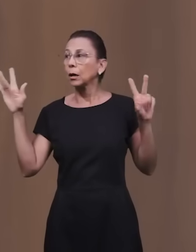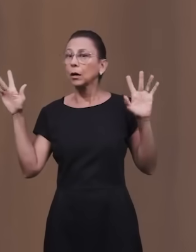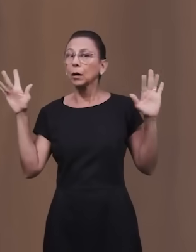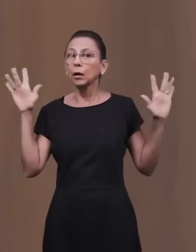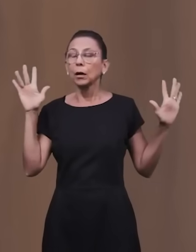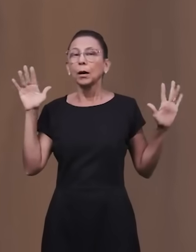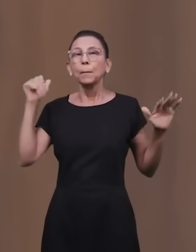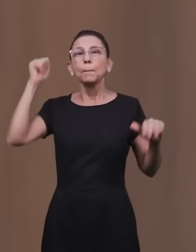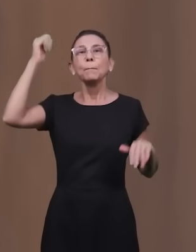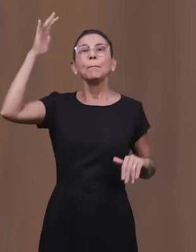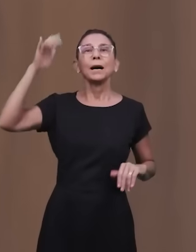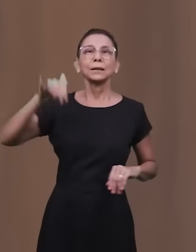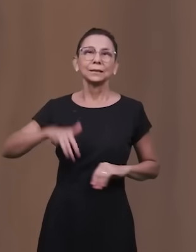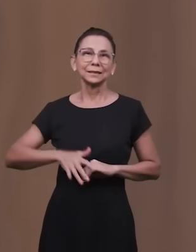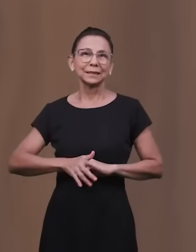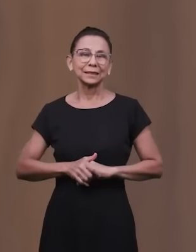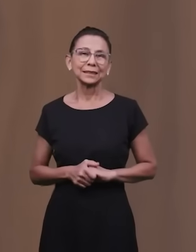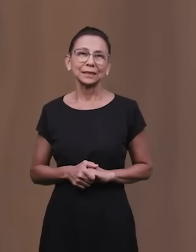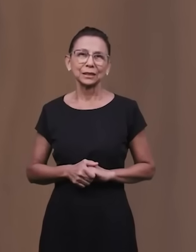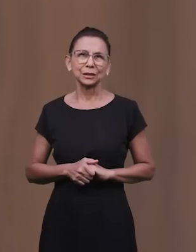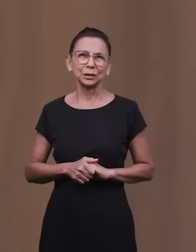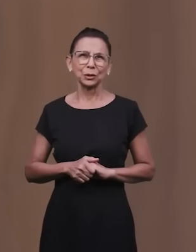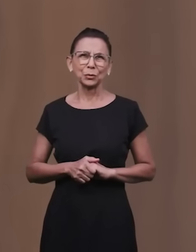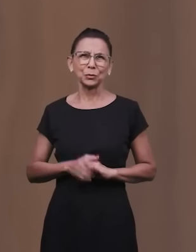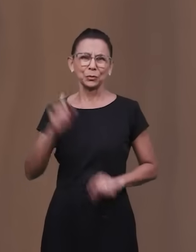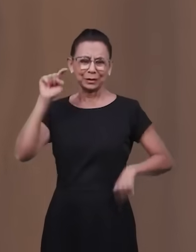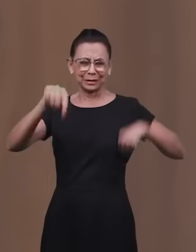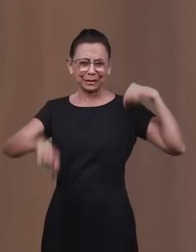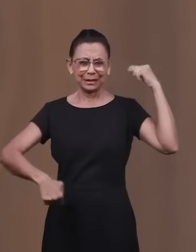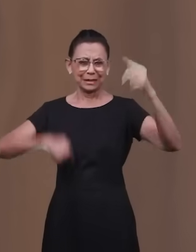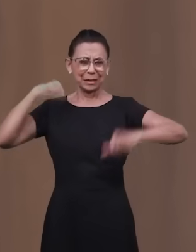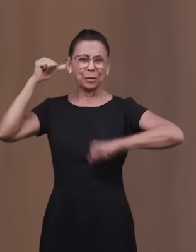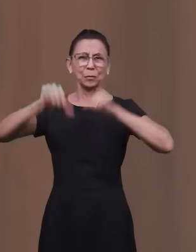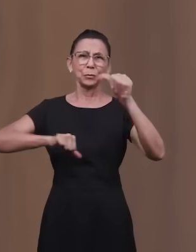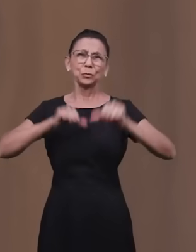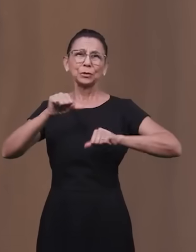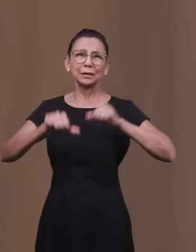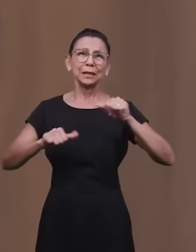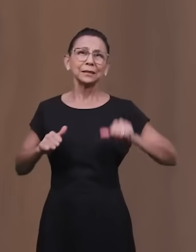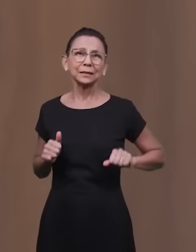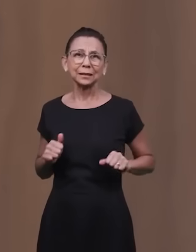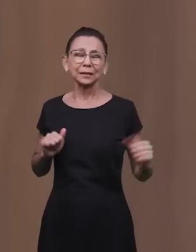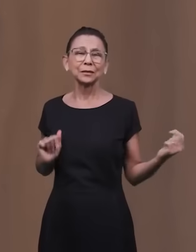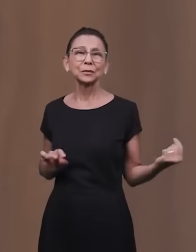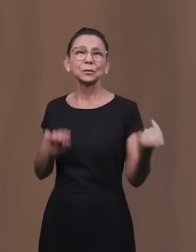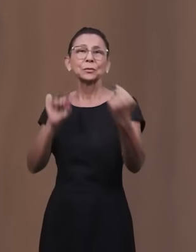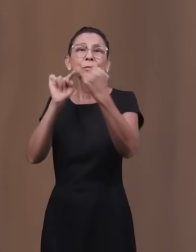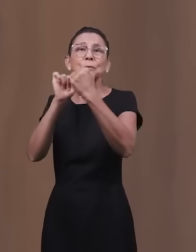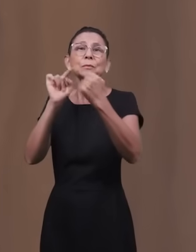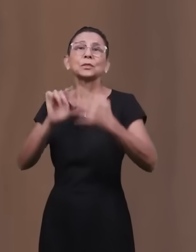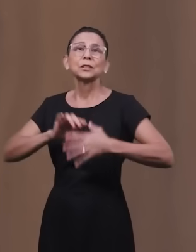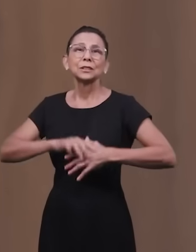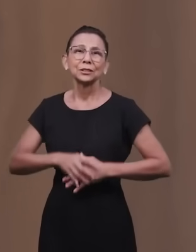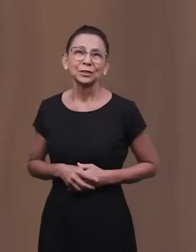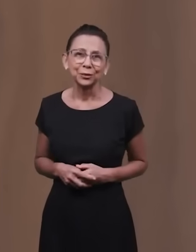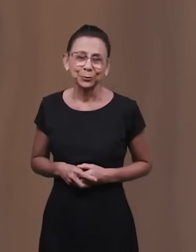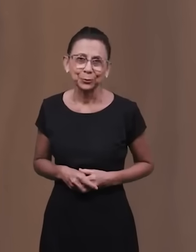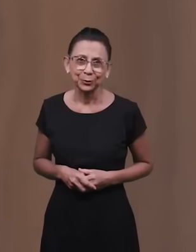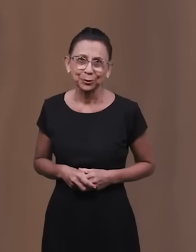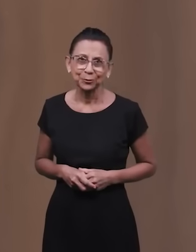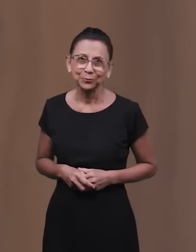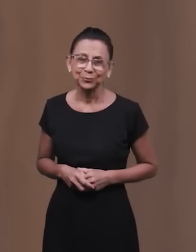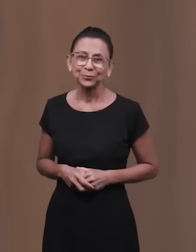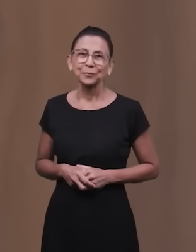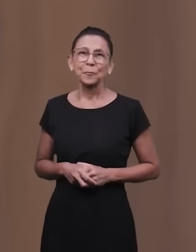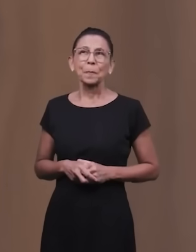alterações fisiológicas, têm como objetivo permitir essa fuga com eficiência. Permitir a fuga. E não